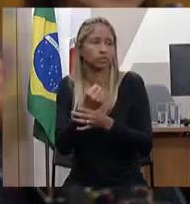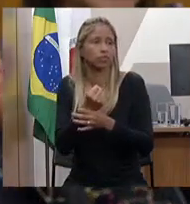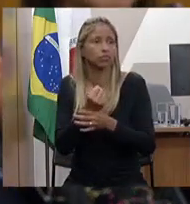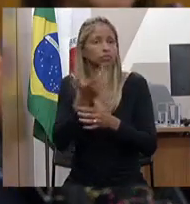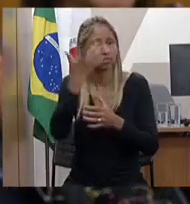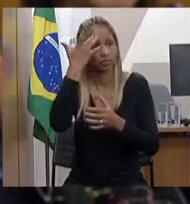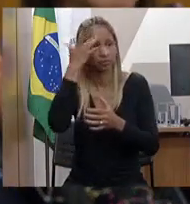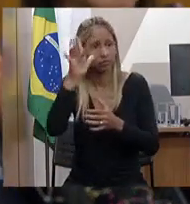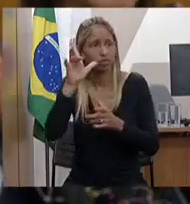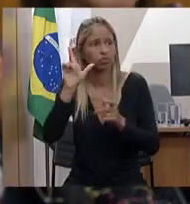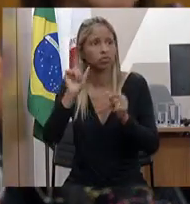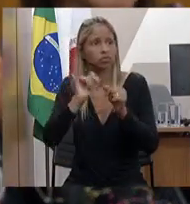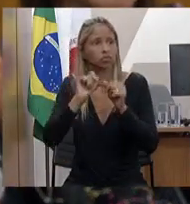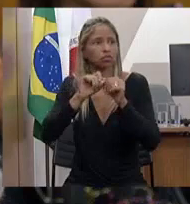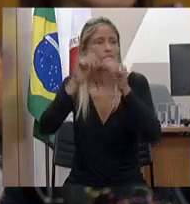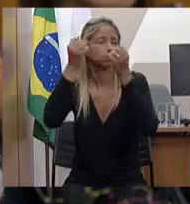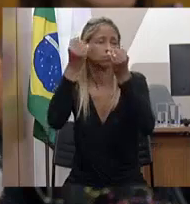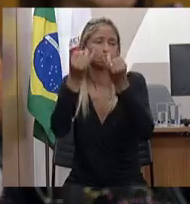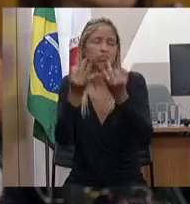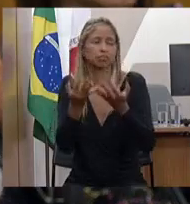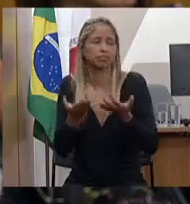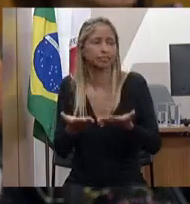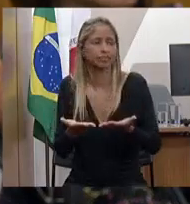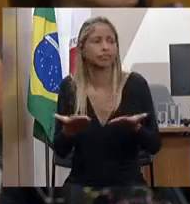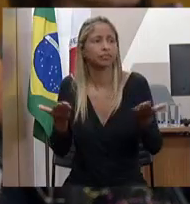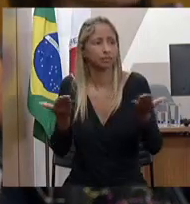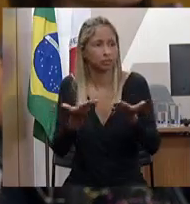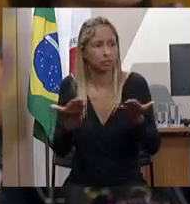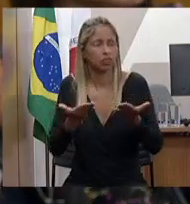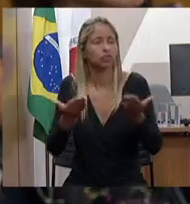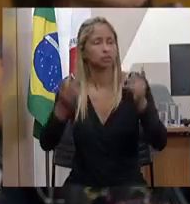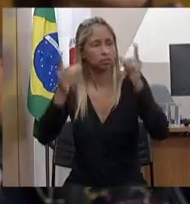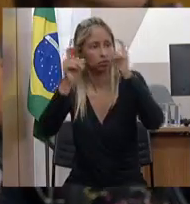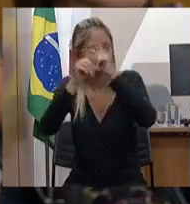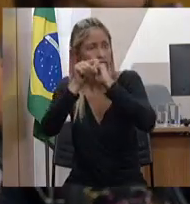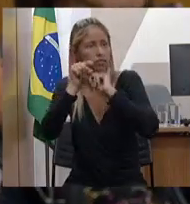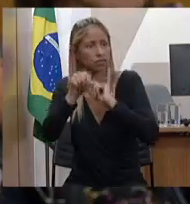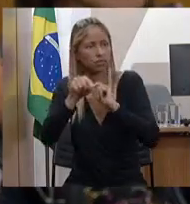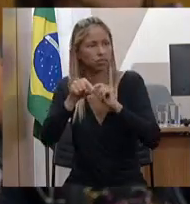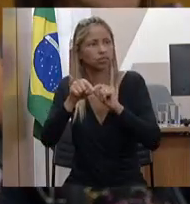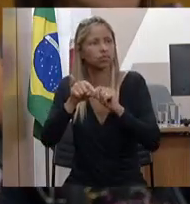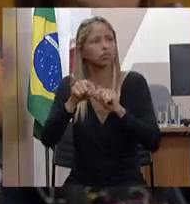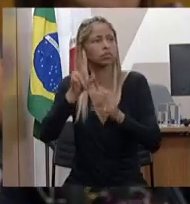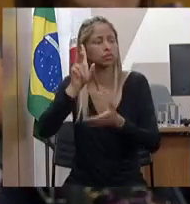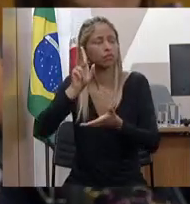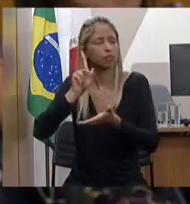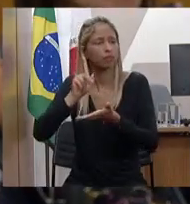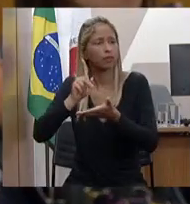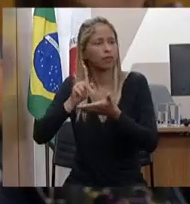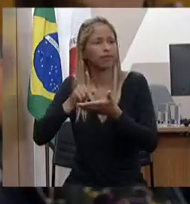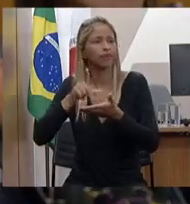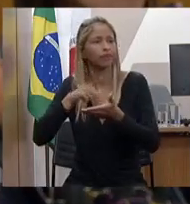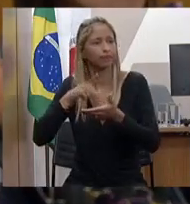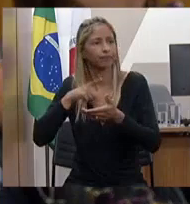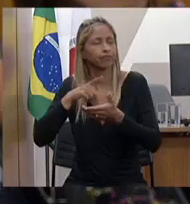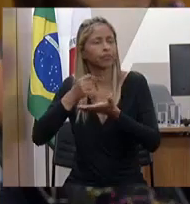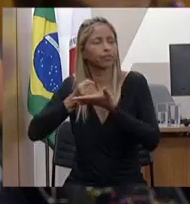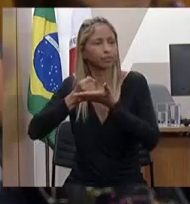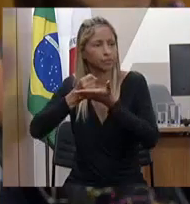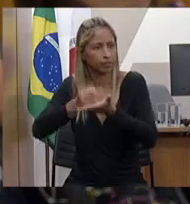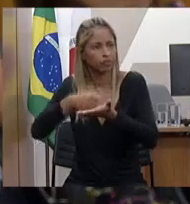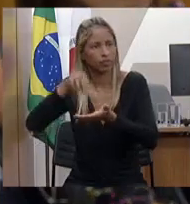né se vocês vão fazer algum comentário a respeito disso mas hoje a Minha dificuldade é essa porque a gente realmente quando a gente tem um apoio